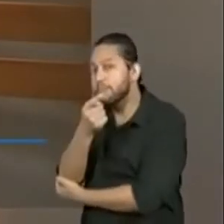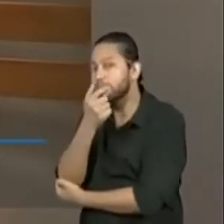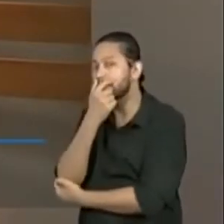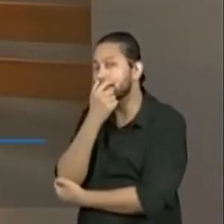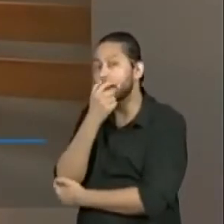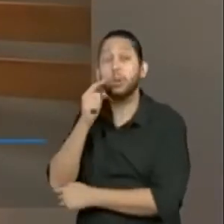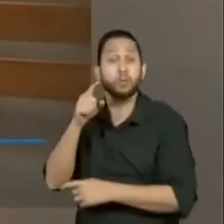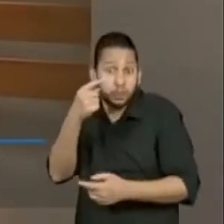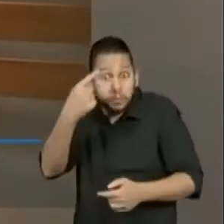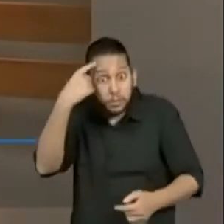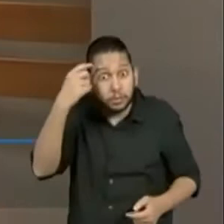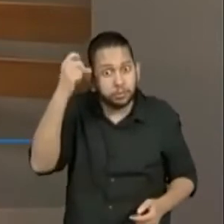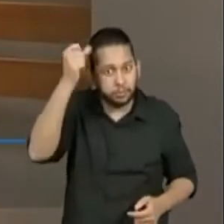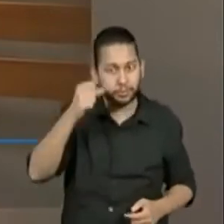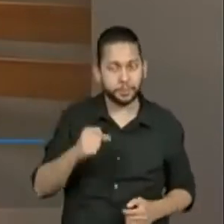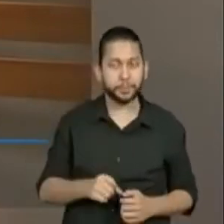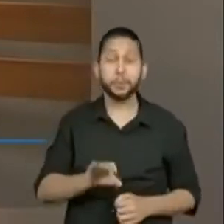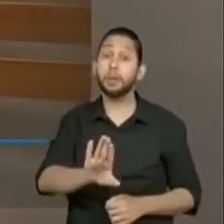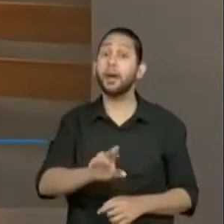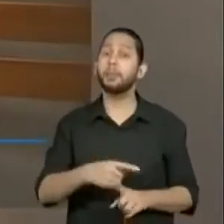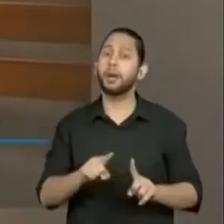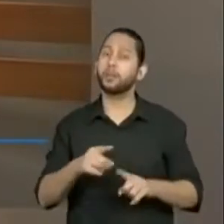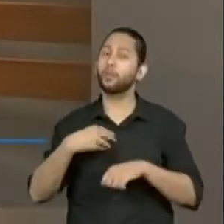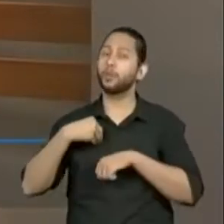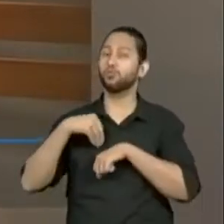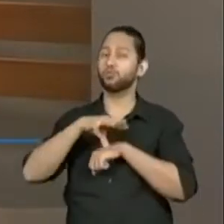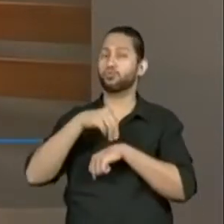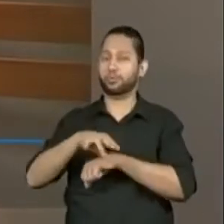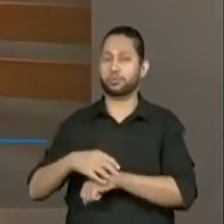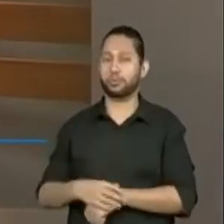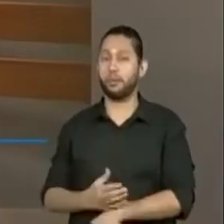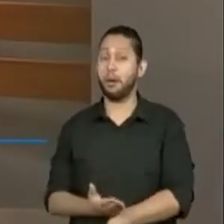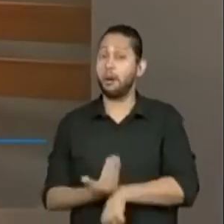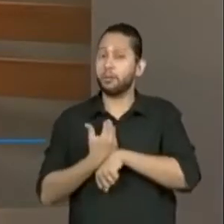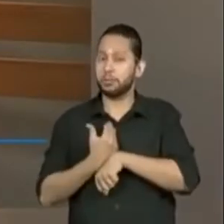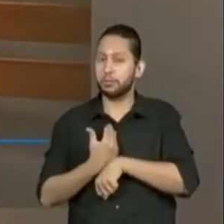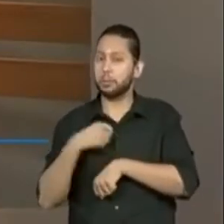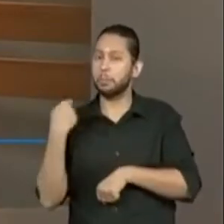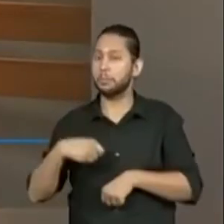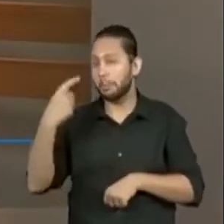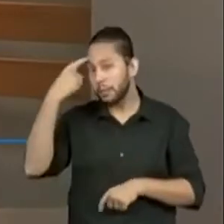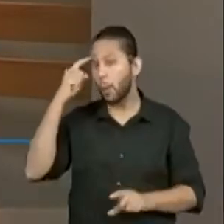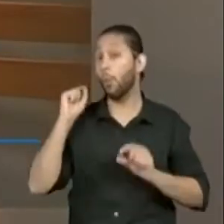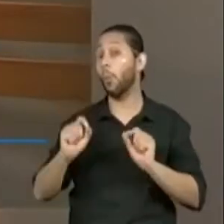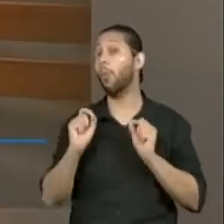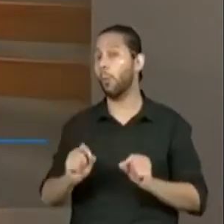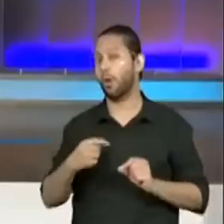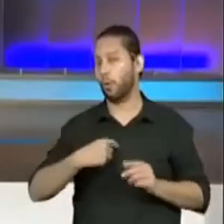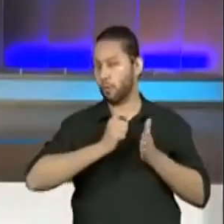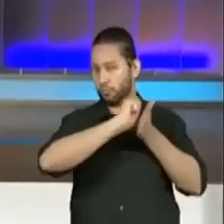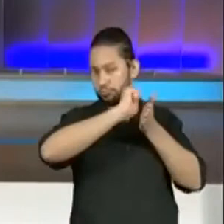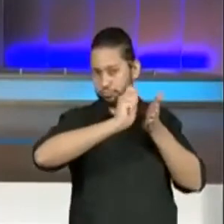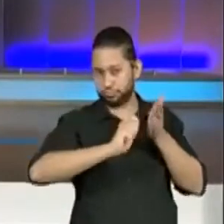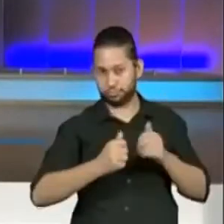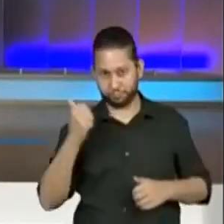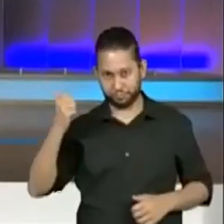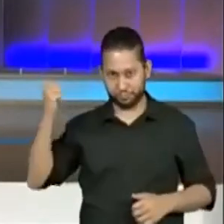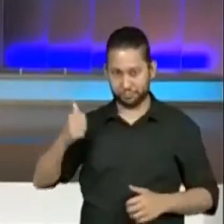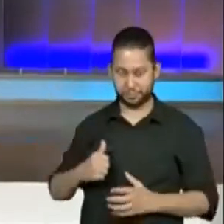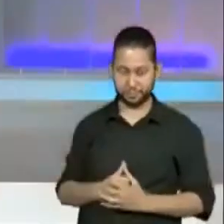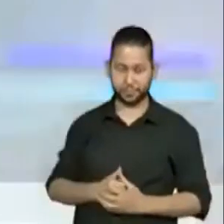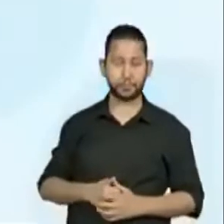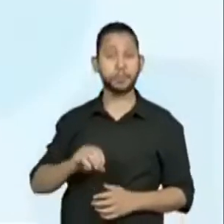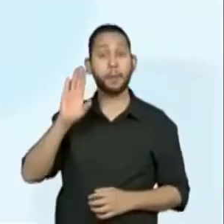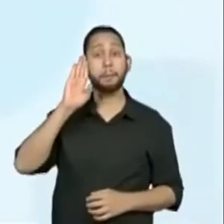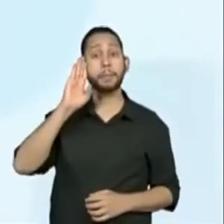preciso pensar antes de formular e quais são esses pontos vem comigo aqui no quadro vamos lá primeira coisa